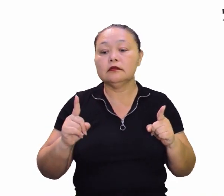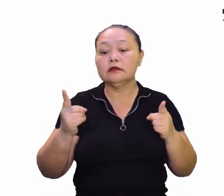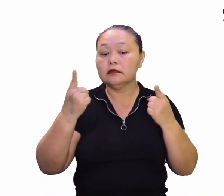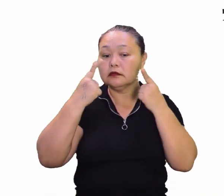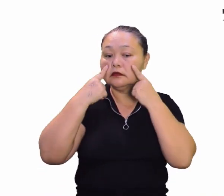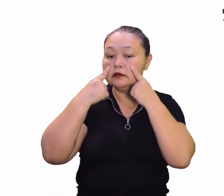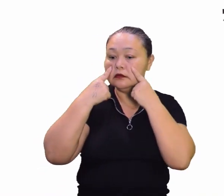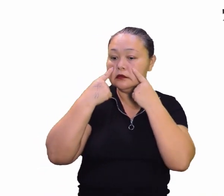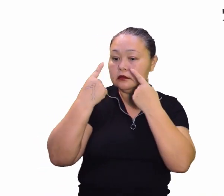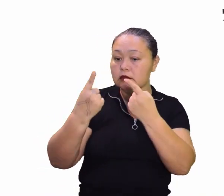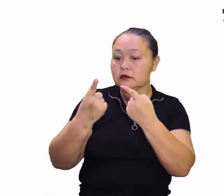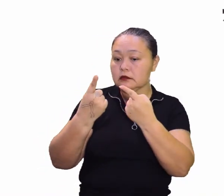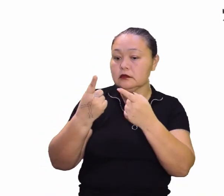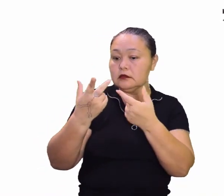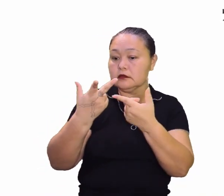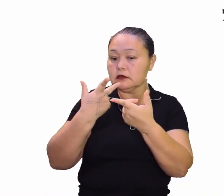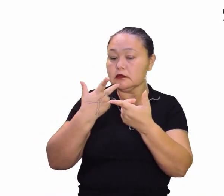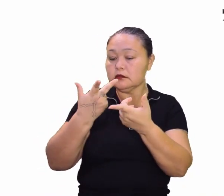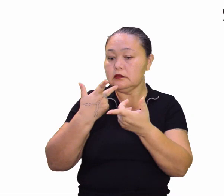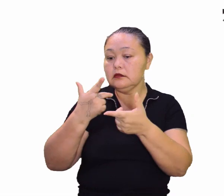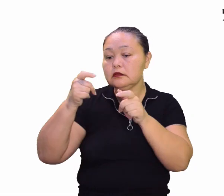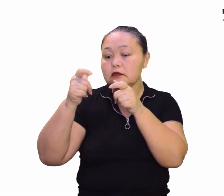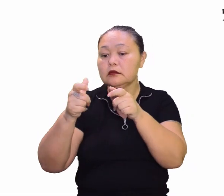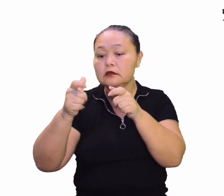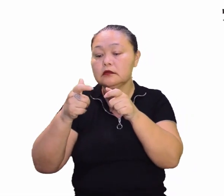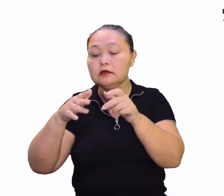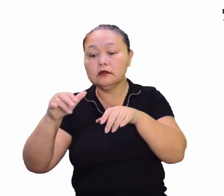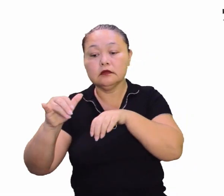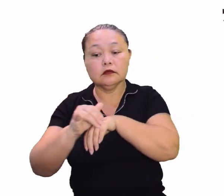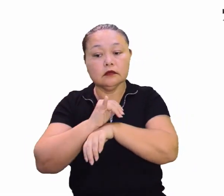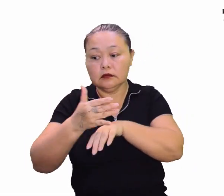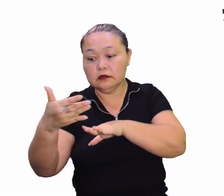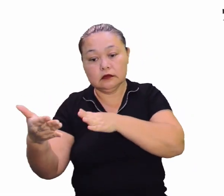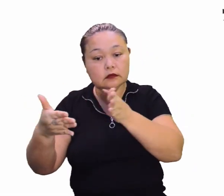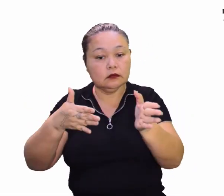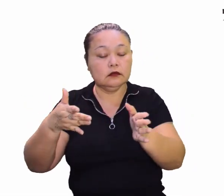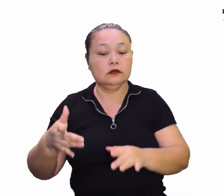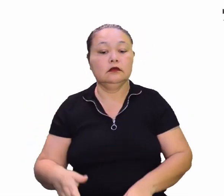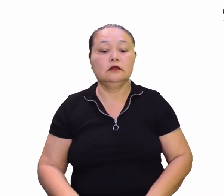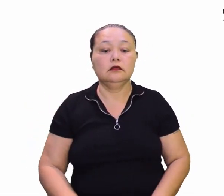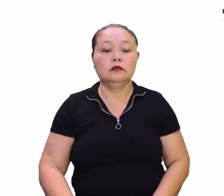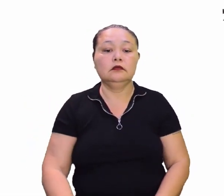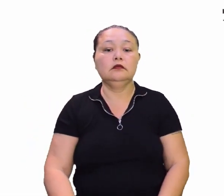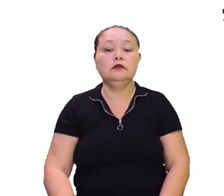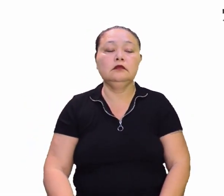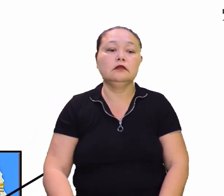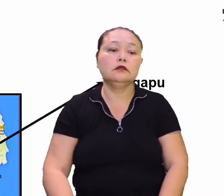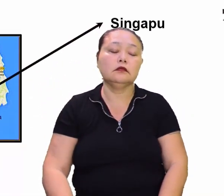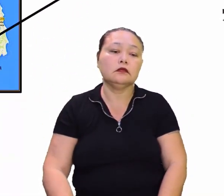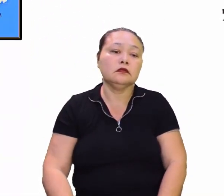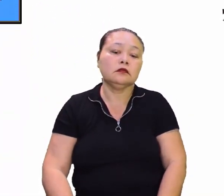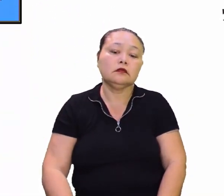observação interessante a falar de Singapura, que é sua localização estratégica. Muito bem.